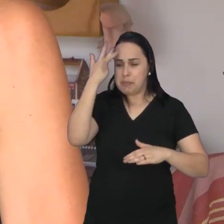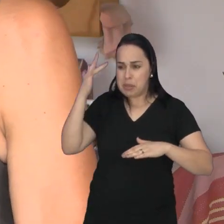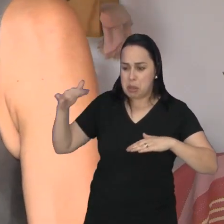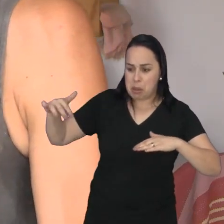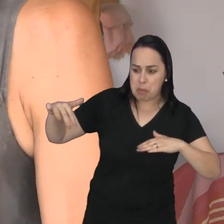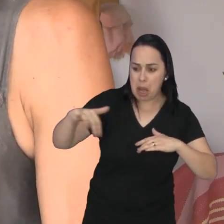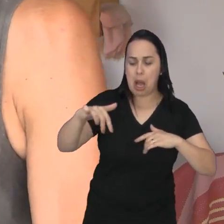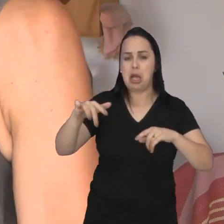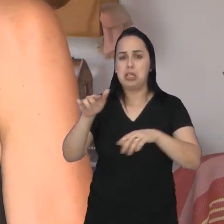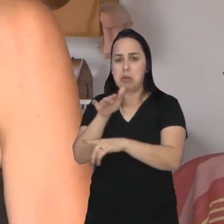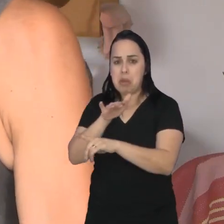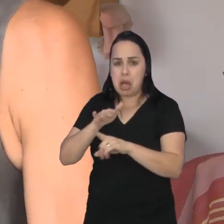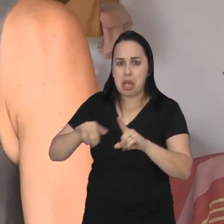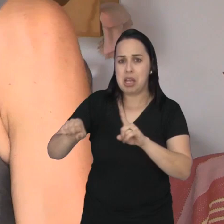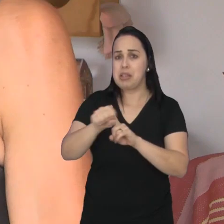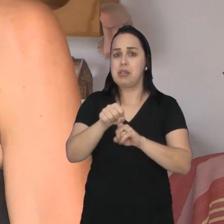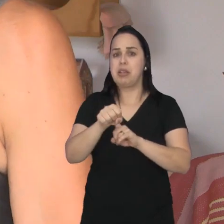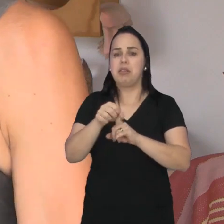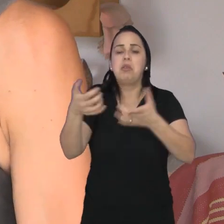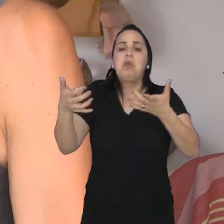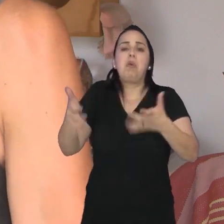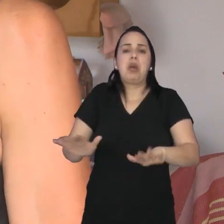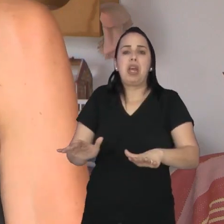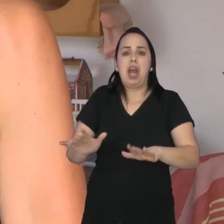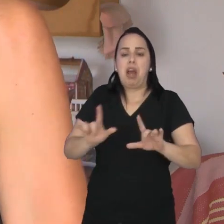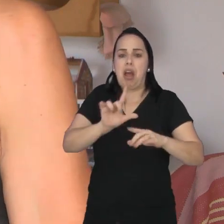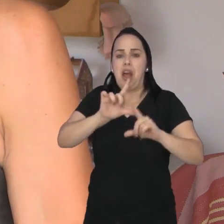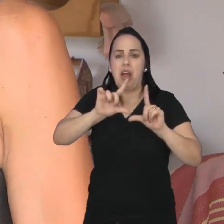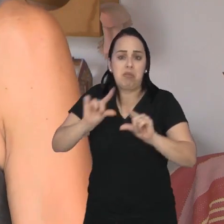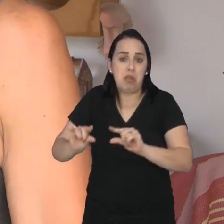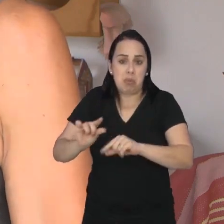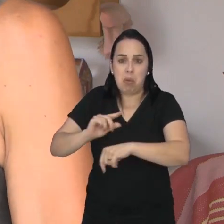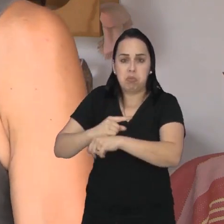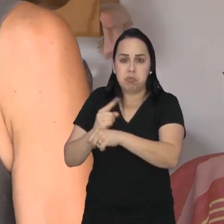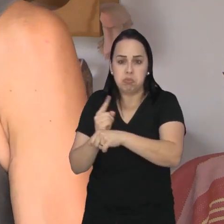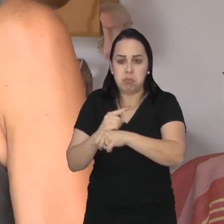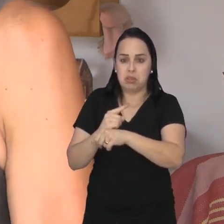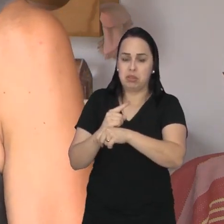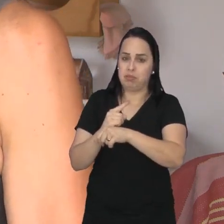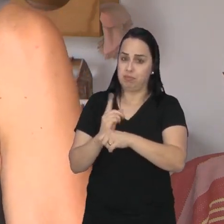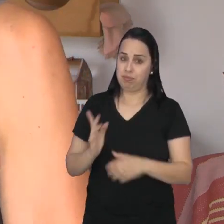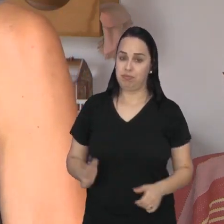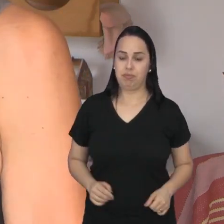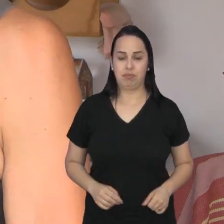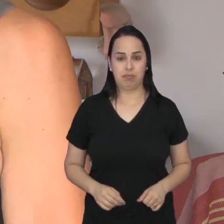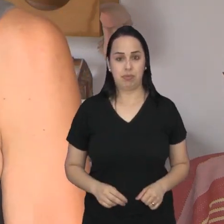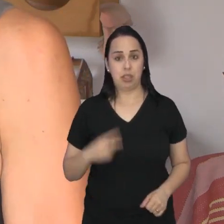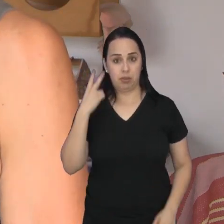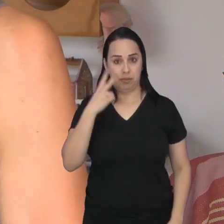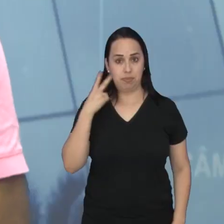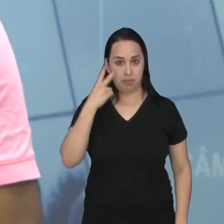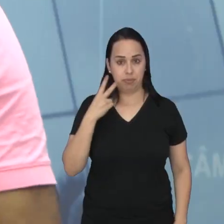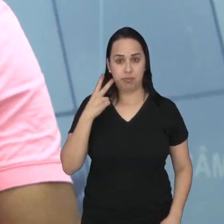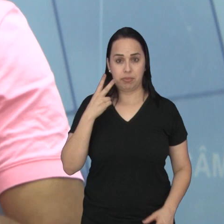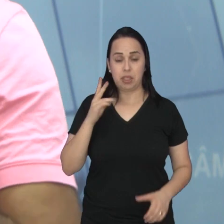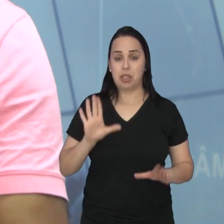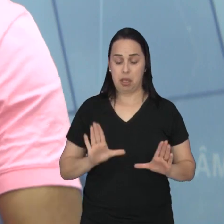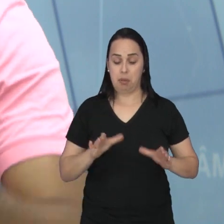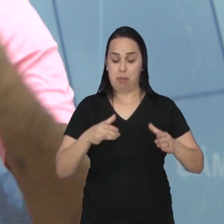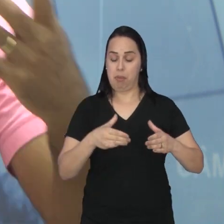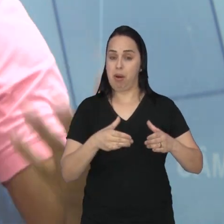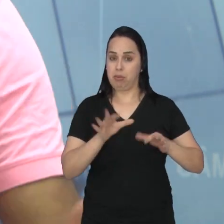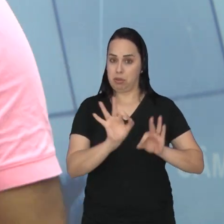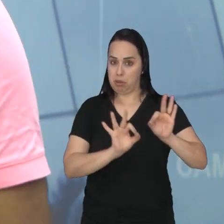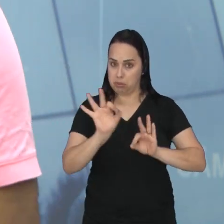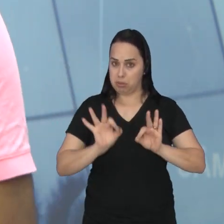né? As pessoas, tanto o Estado como a sociedade, se indispõem para isso. E digamos ali, né? É o número 1. Os